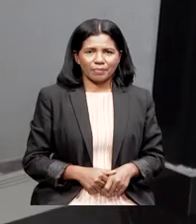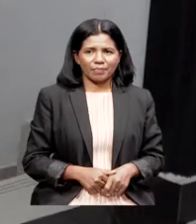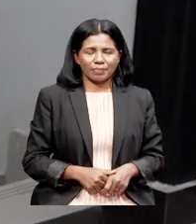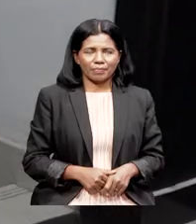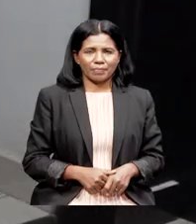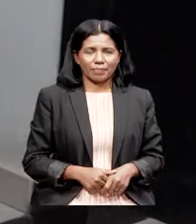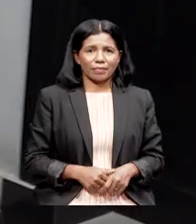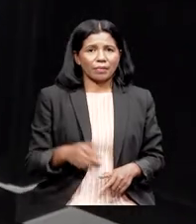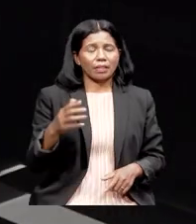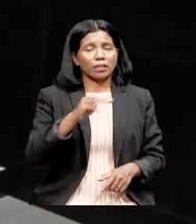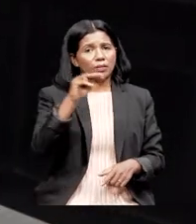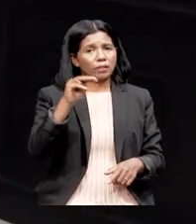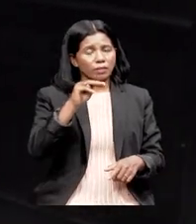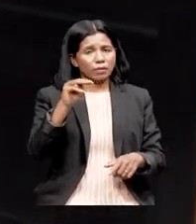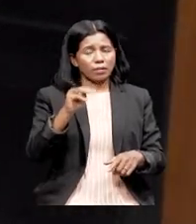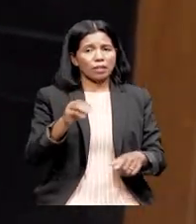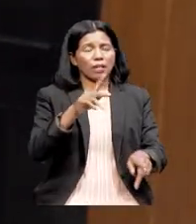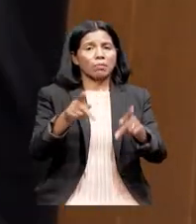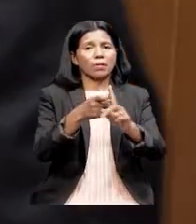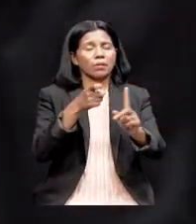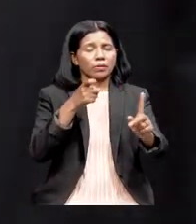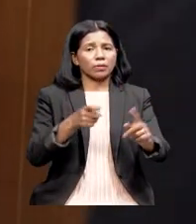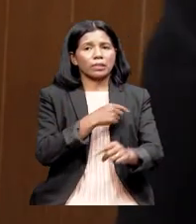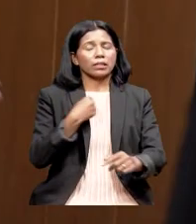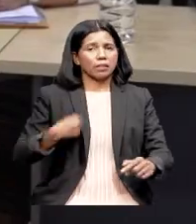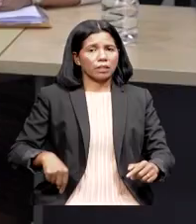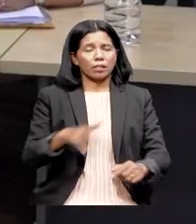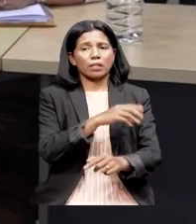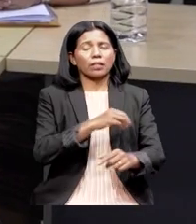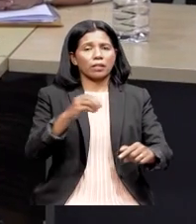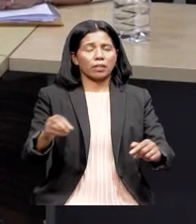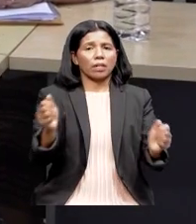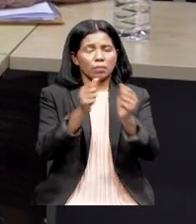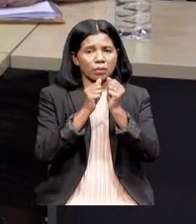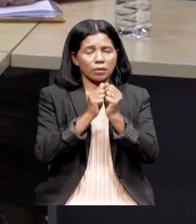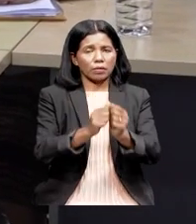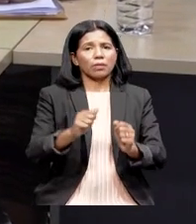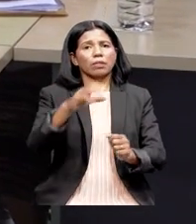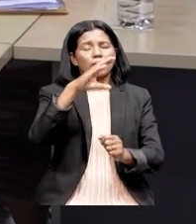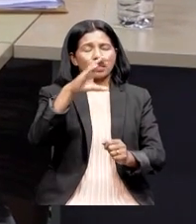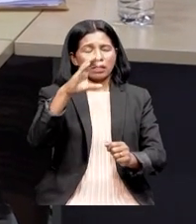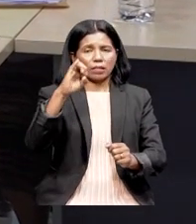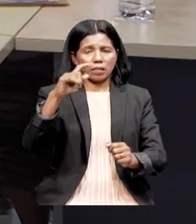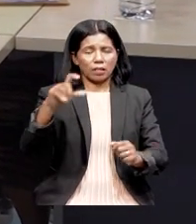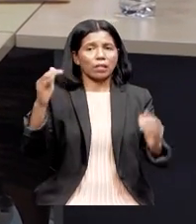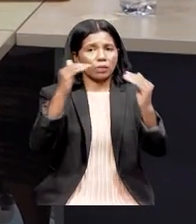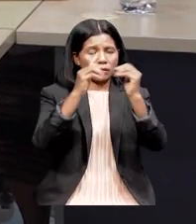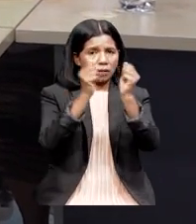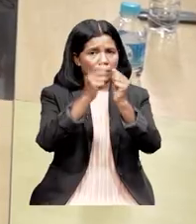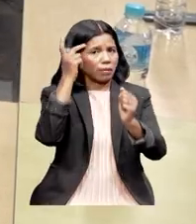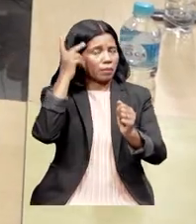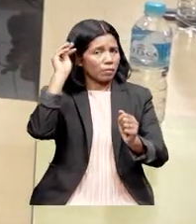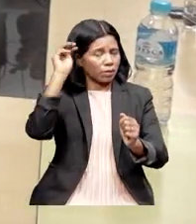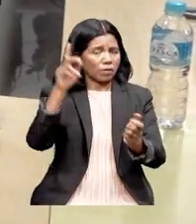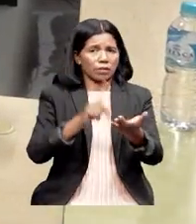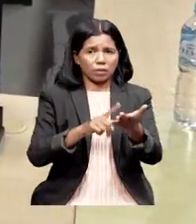E a segunda, né, investidor Cira Rússia no Macau, a muito com a Câmara Comércio e Indústria Timor-Leste, encontro com o primeiro-ministro Kairala Sanana Guzmão, por discutir